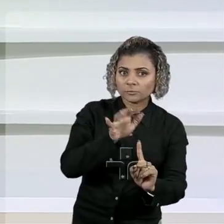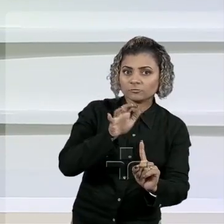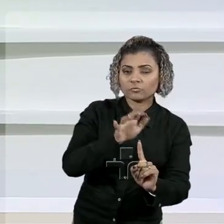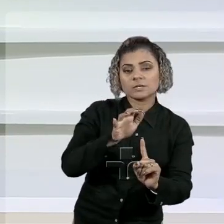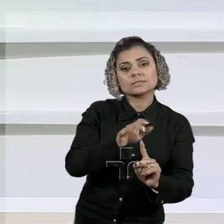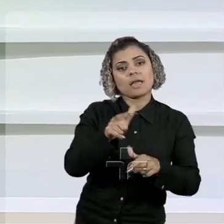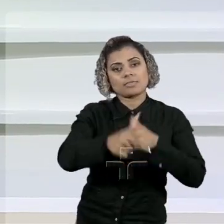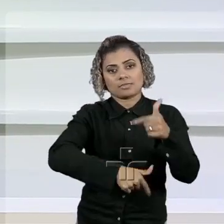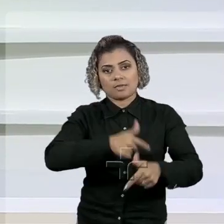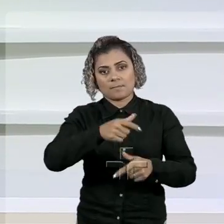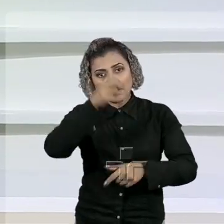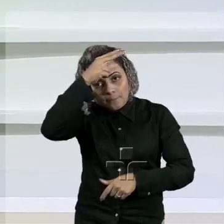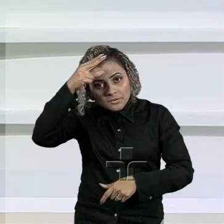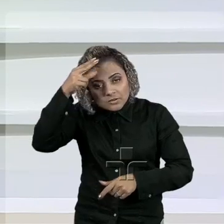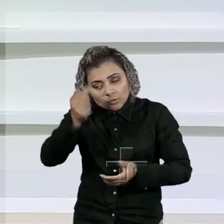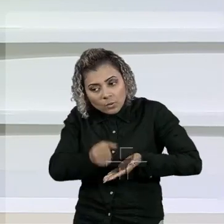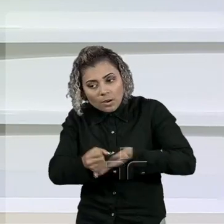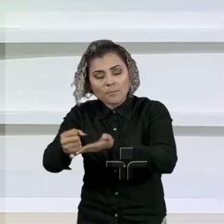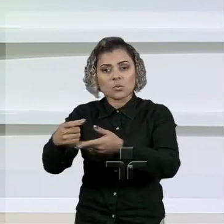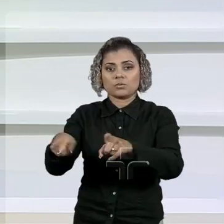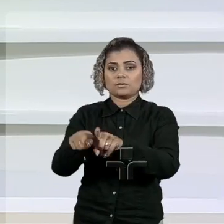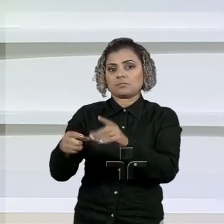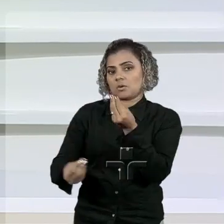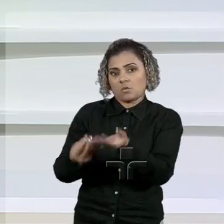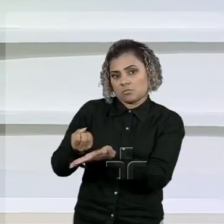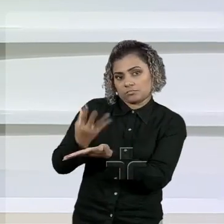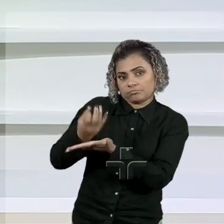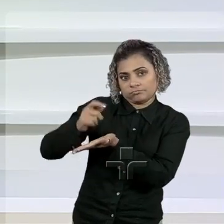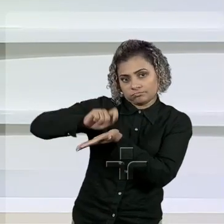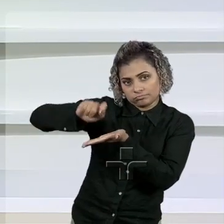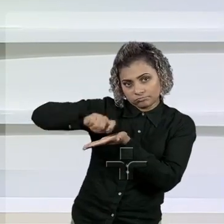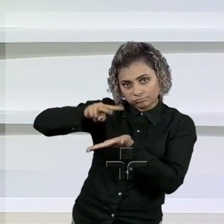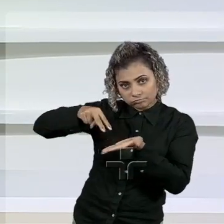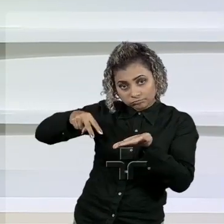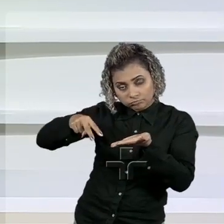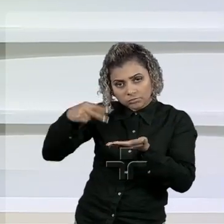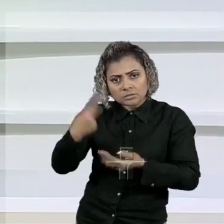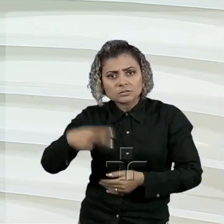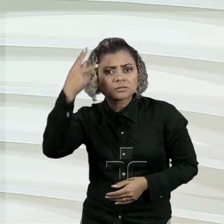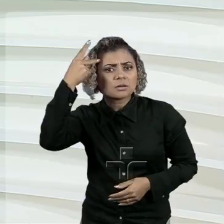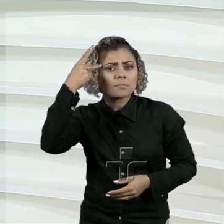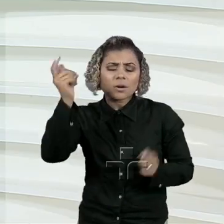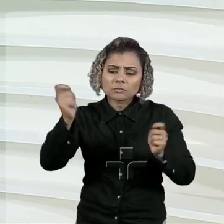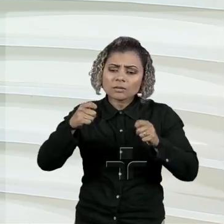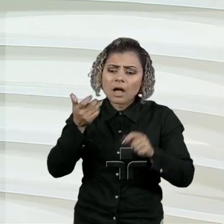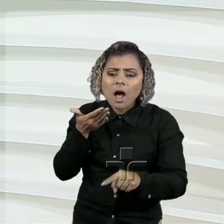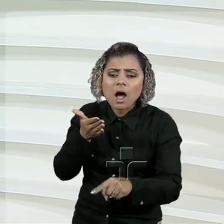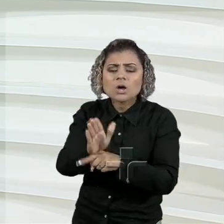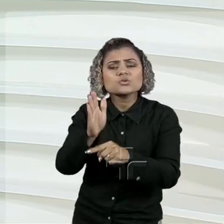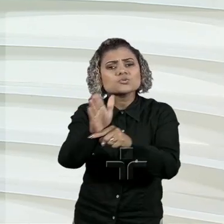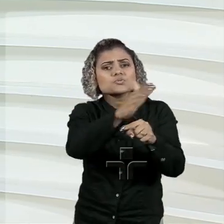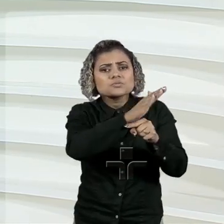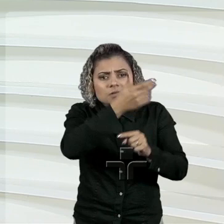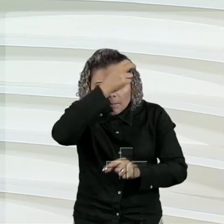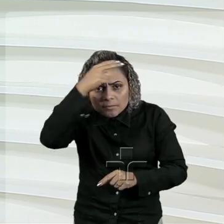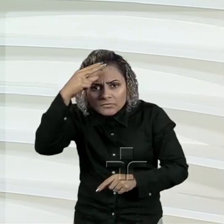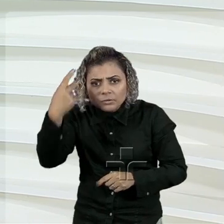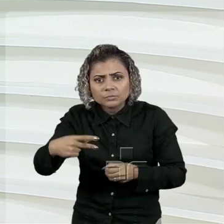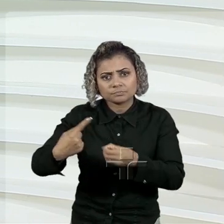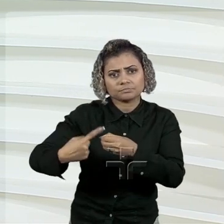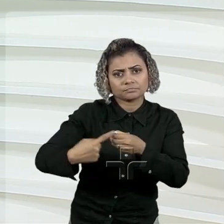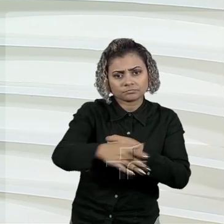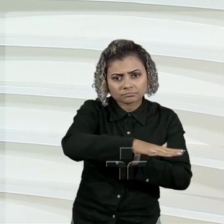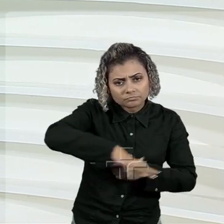indutor do trabalho dos municípios nesse processo de alfabetização. O que São Paulo poderia fazer para ajudar os municípios paulistas